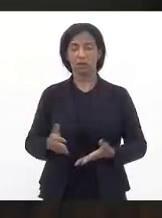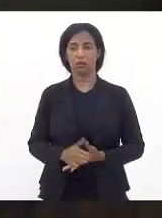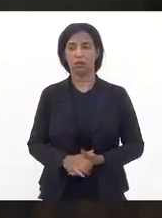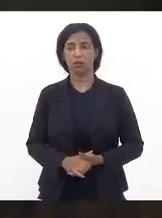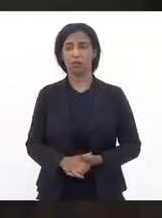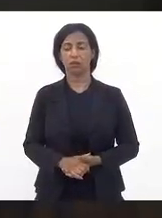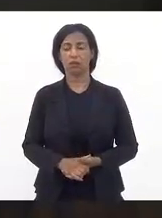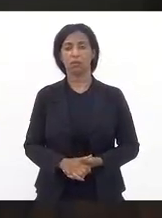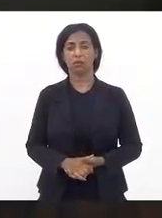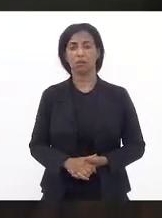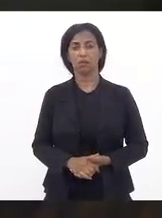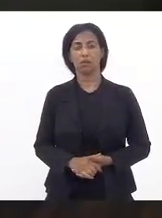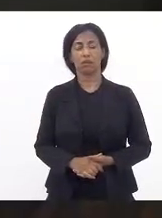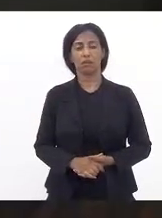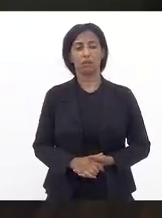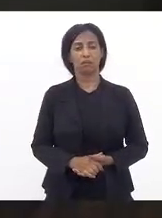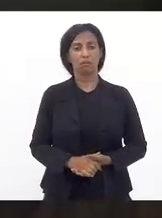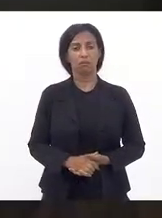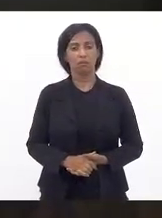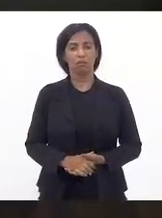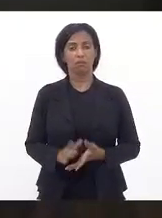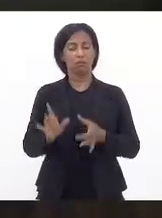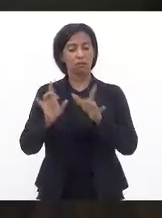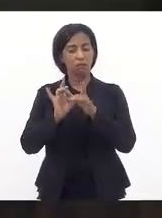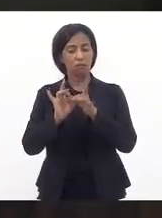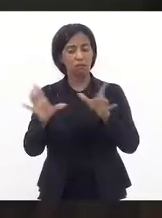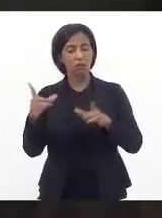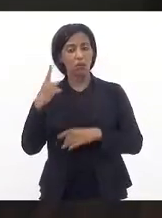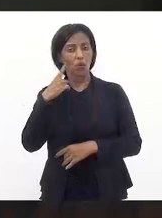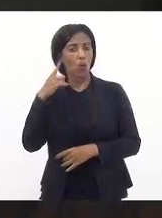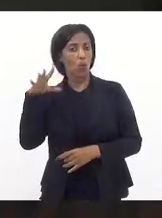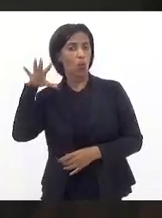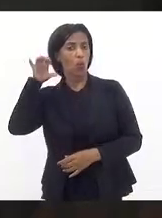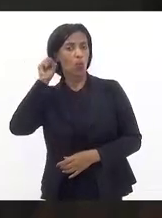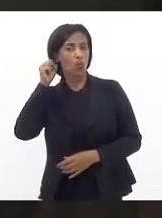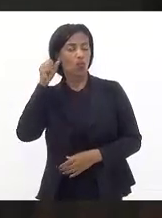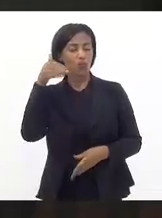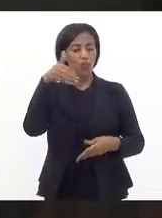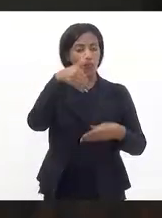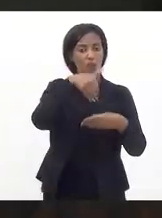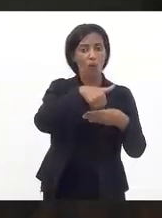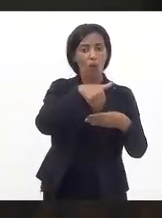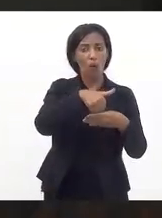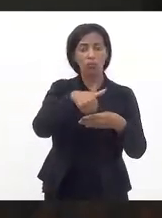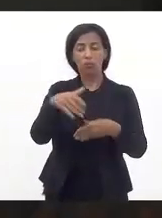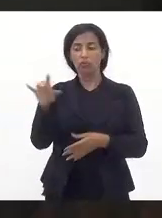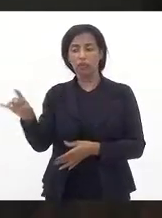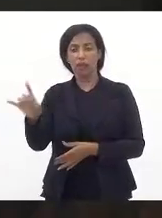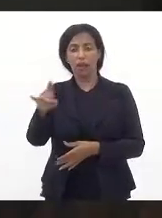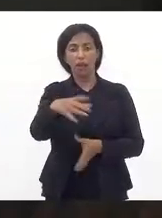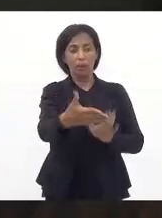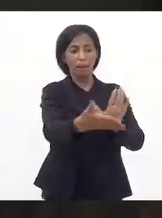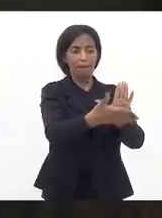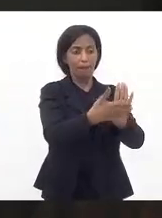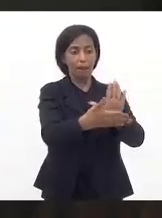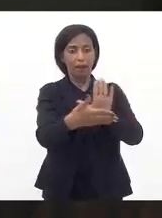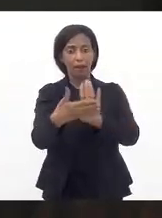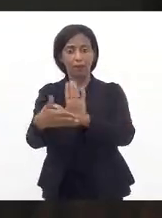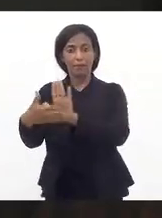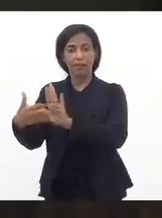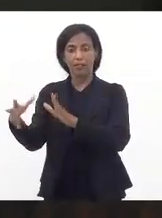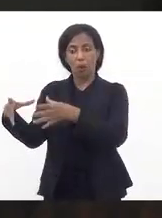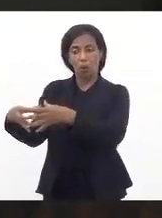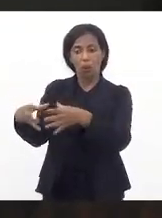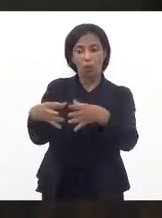para que me permitisse ouvir o voto é o parecer Na verdade o parecer das